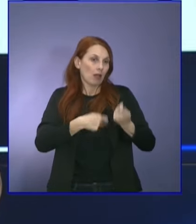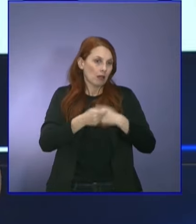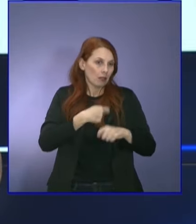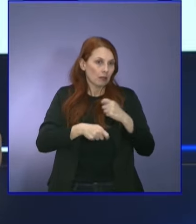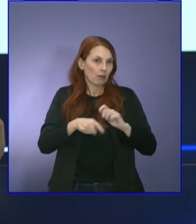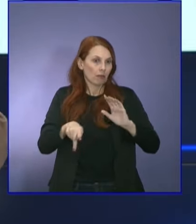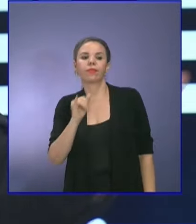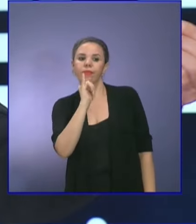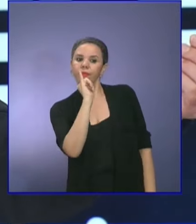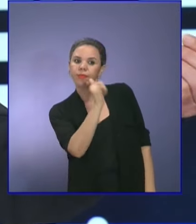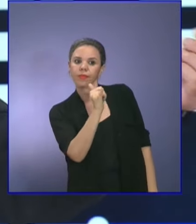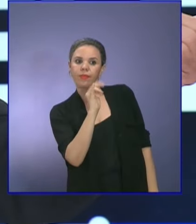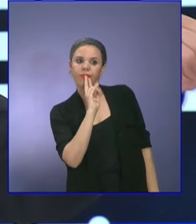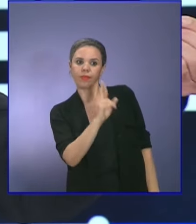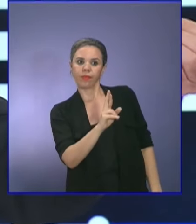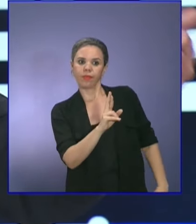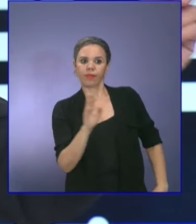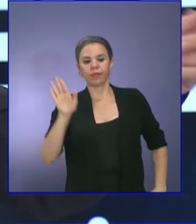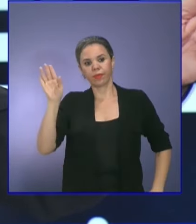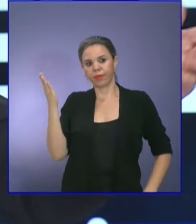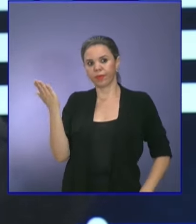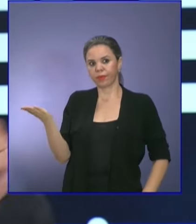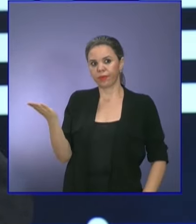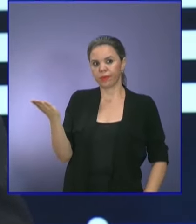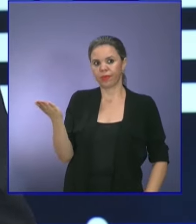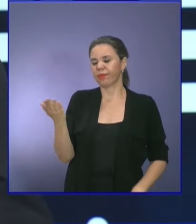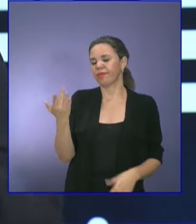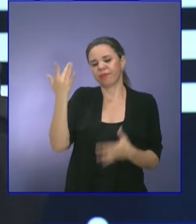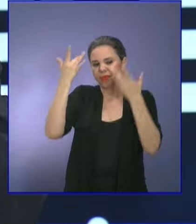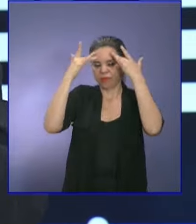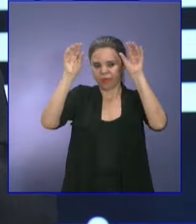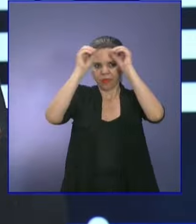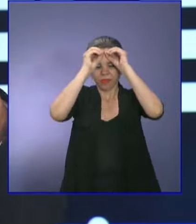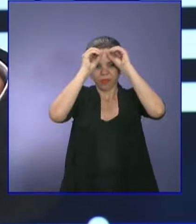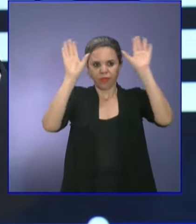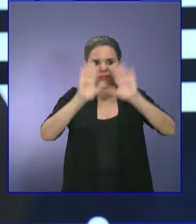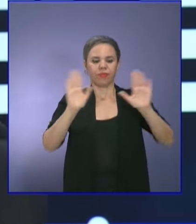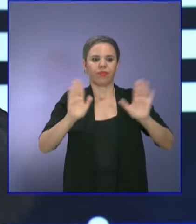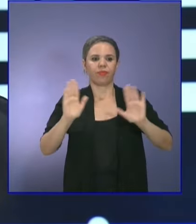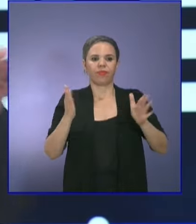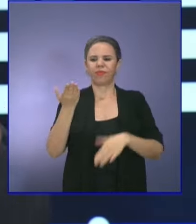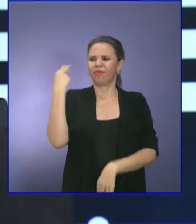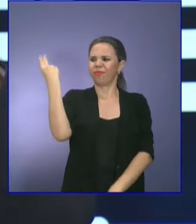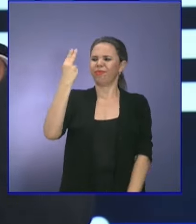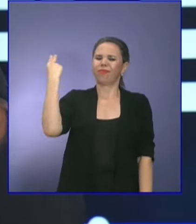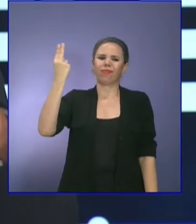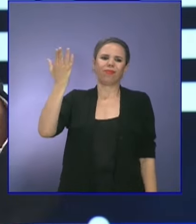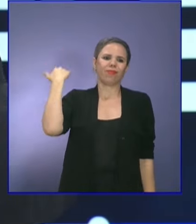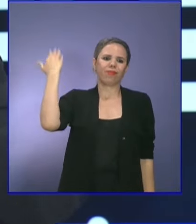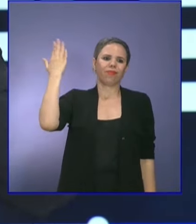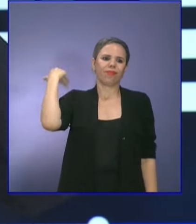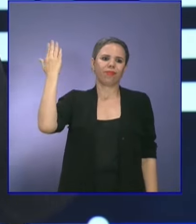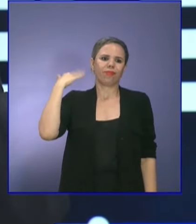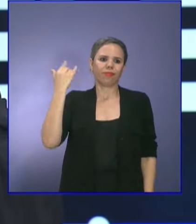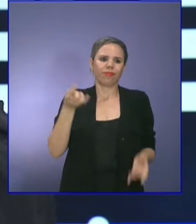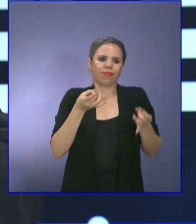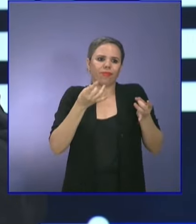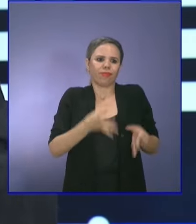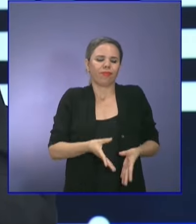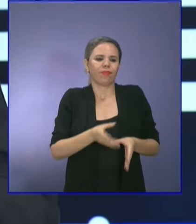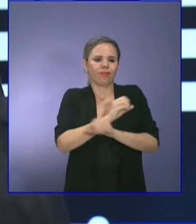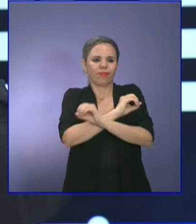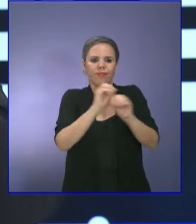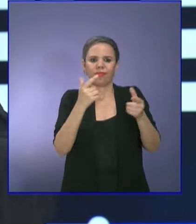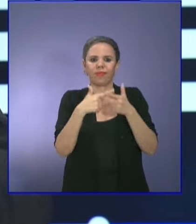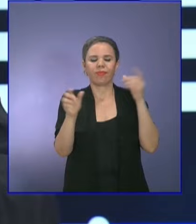debater qualquer assunto. No segundo, jornalistas do Grupo Bandeirantes fazem perguntas aos dois candidatos.